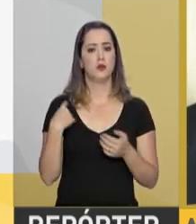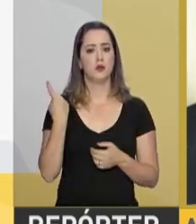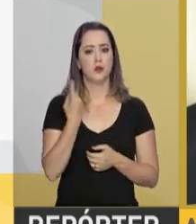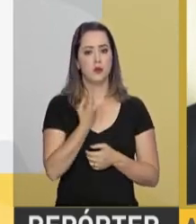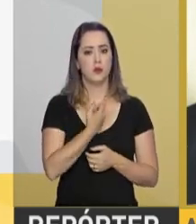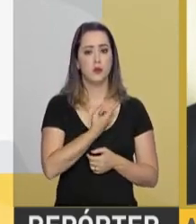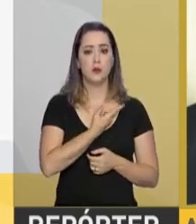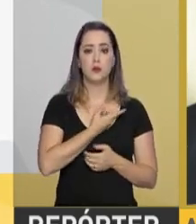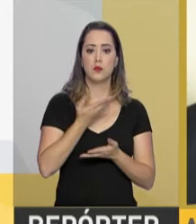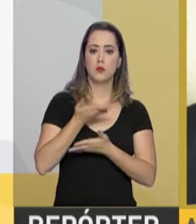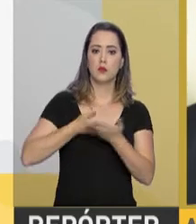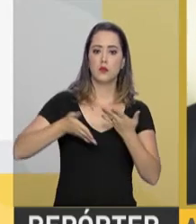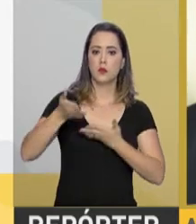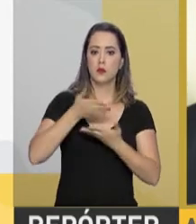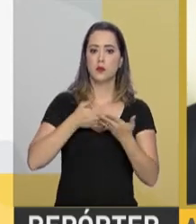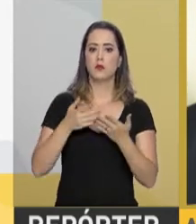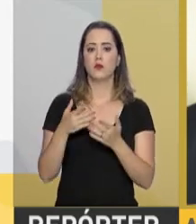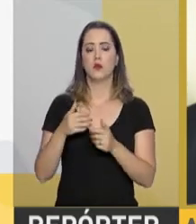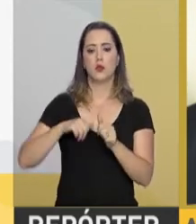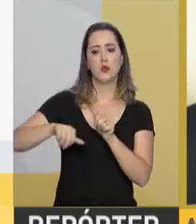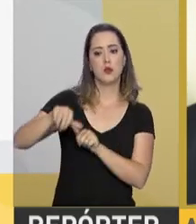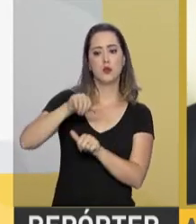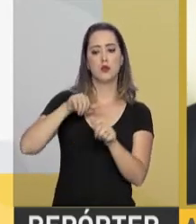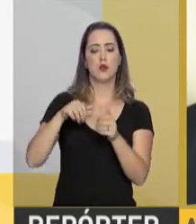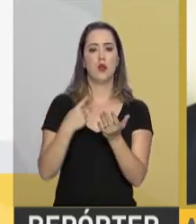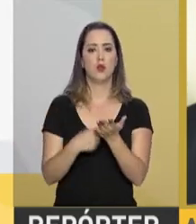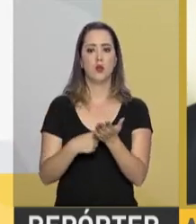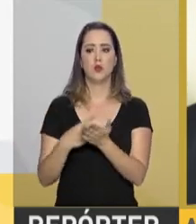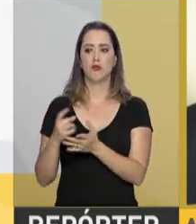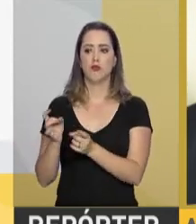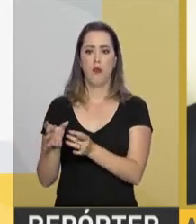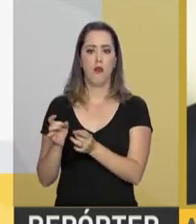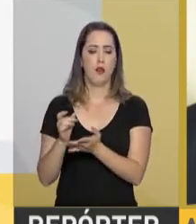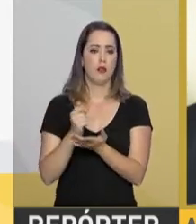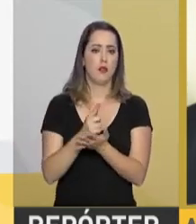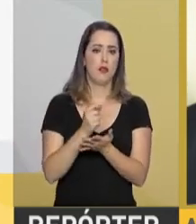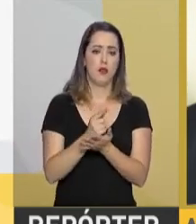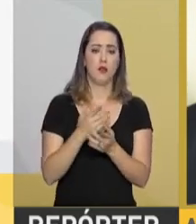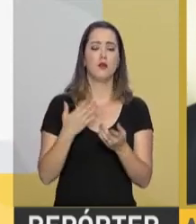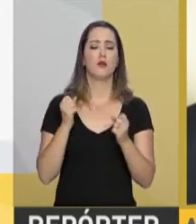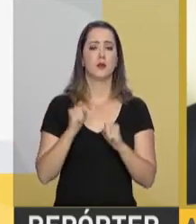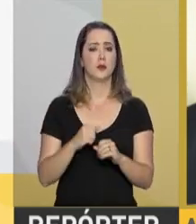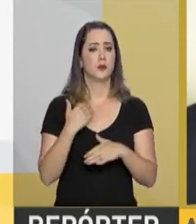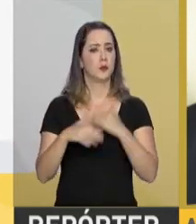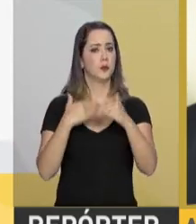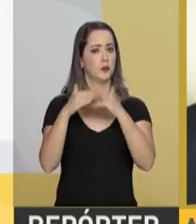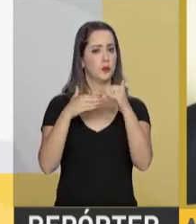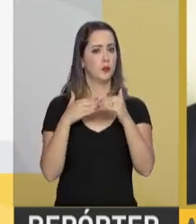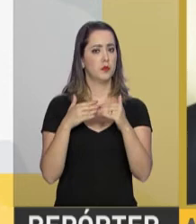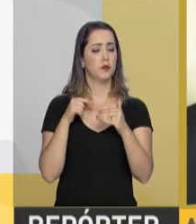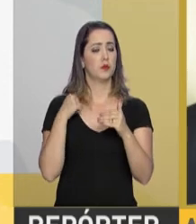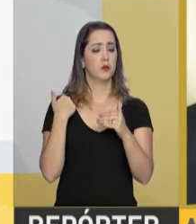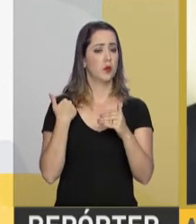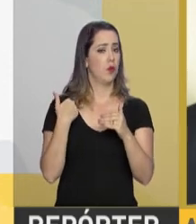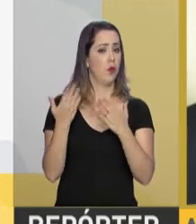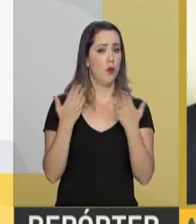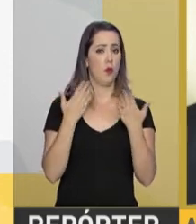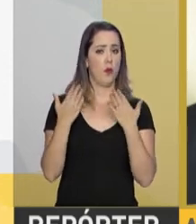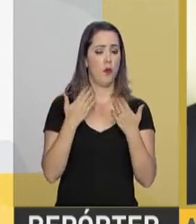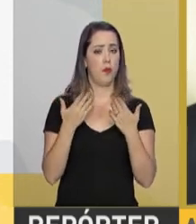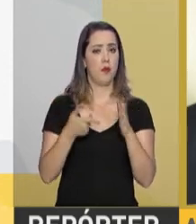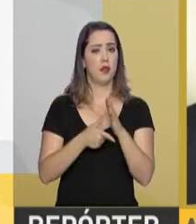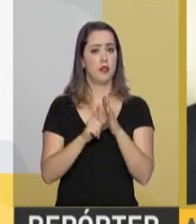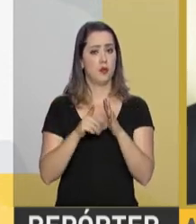nossas relações nossas trocas comerciais possam se elevar consideravelmente em relação ao nível